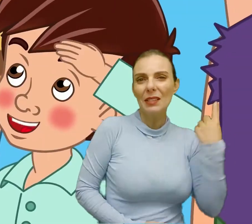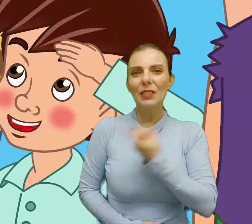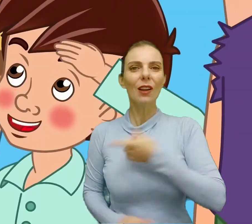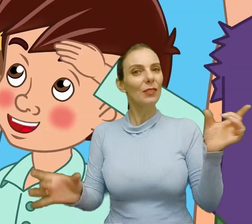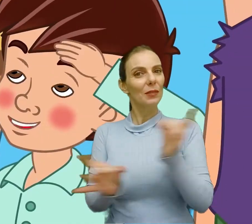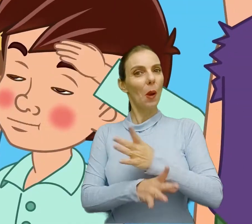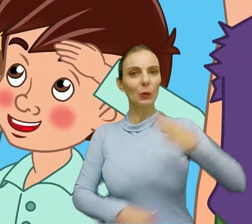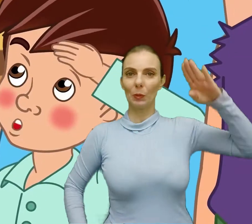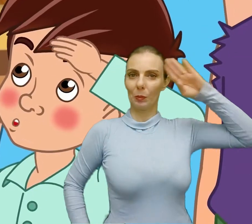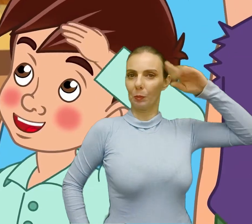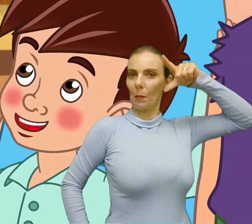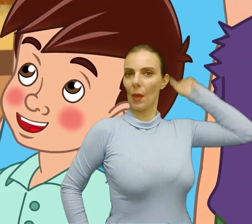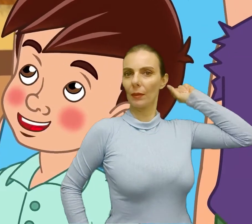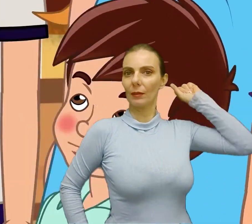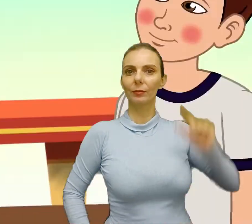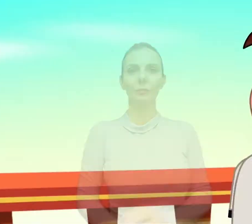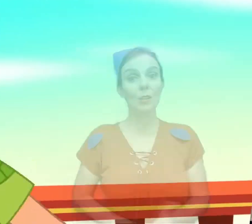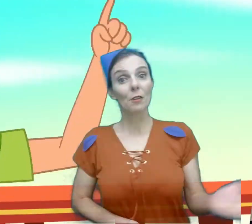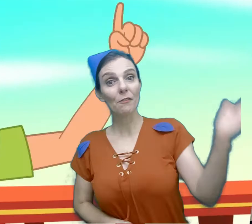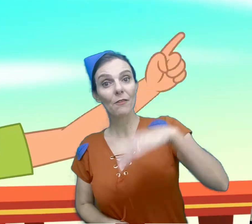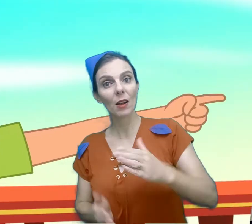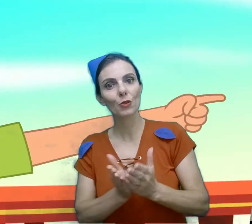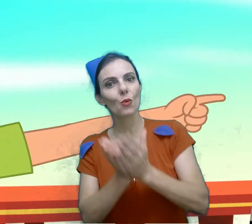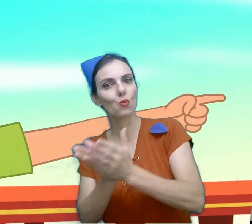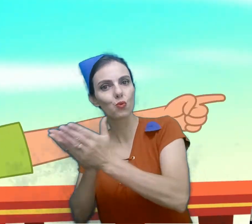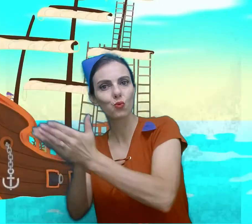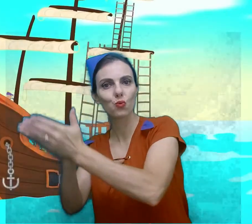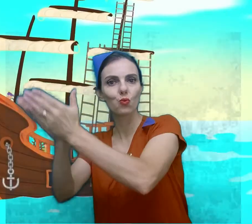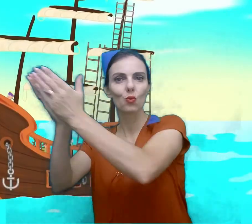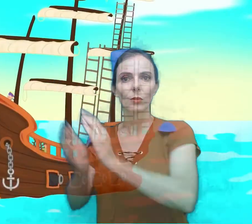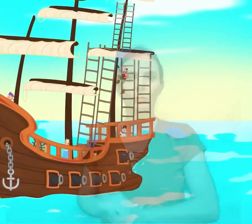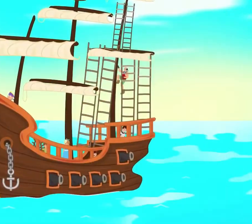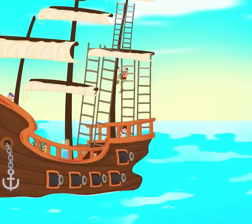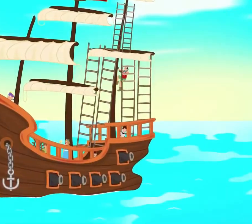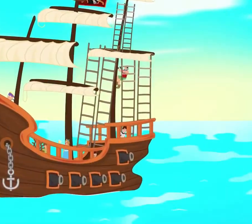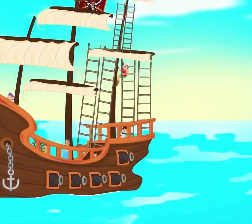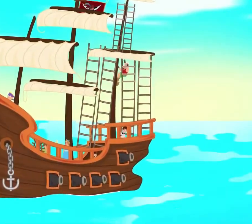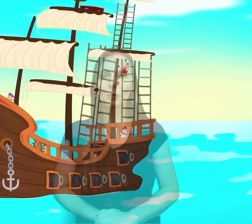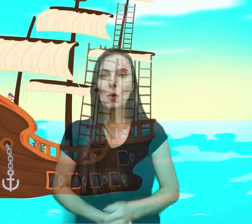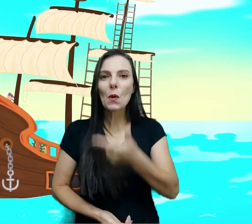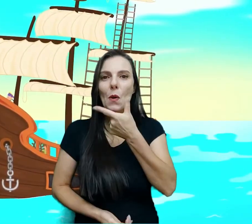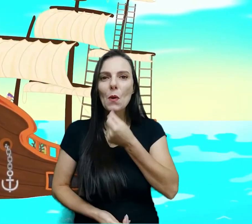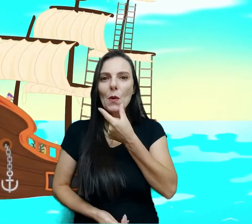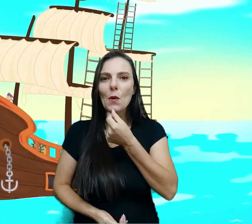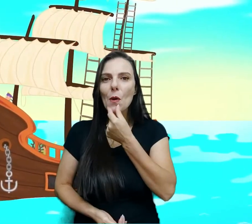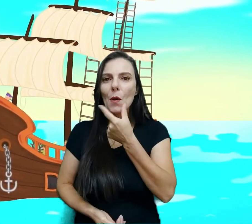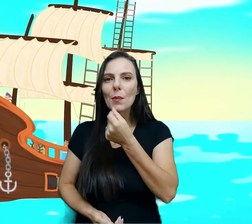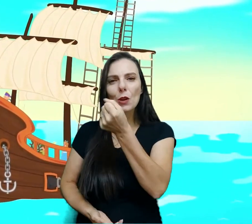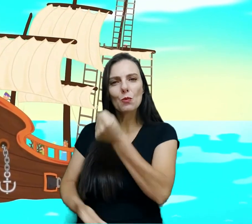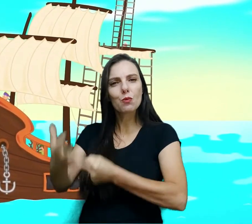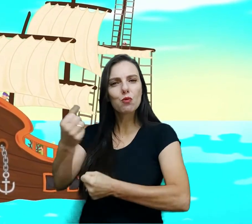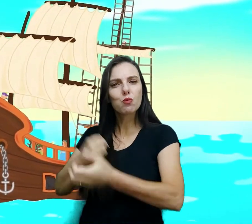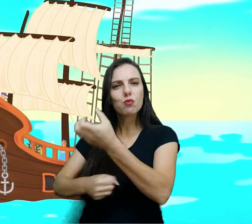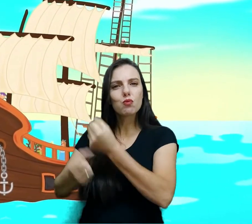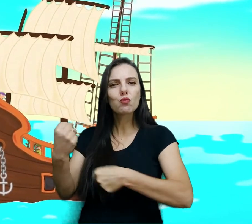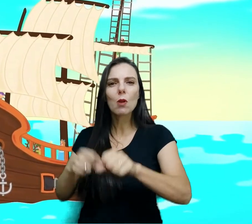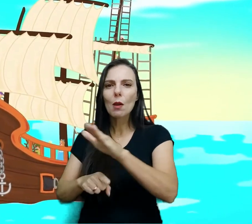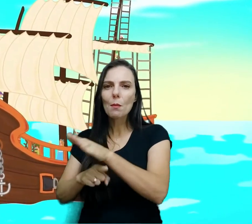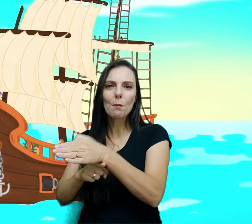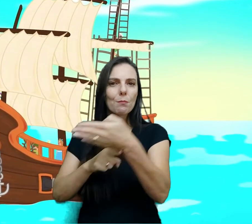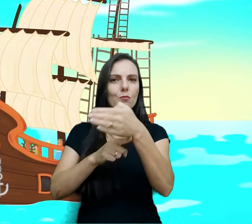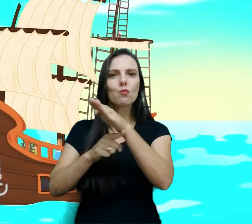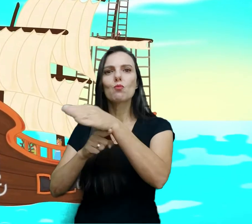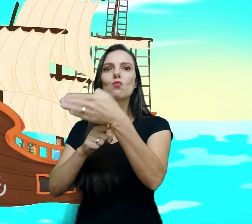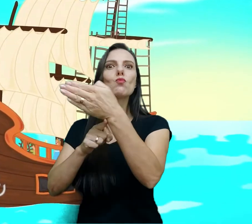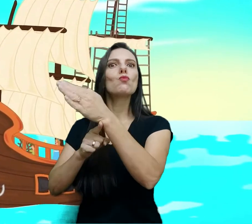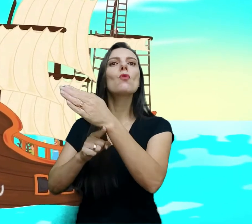Tripulação a postos, Capitão Peter! Vamos velejar! Os garotos desataram as cordas e as